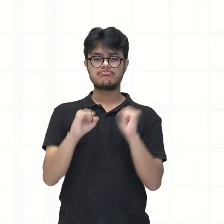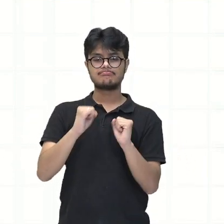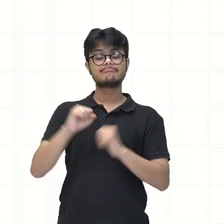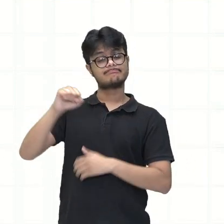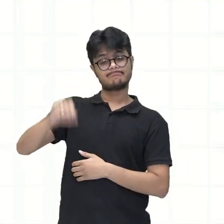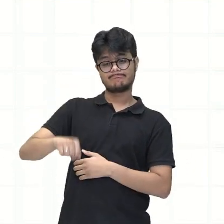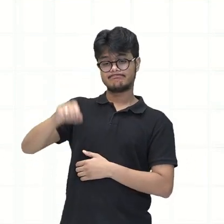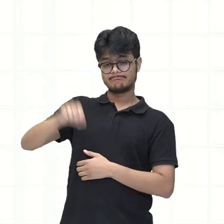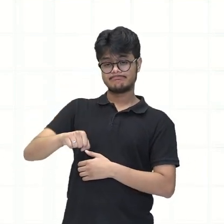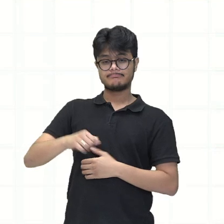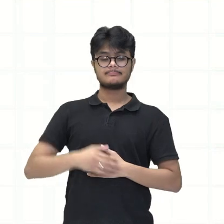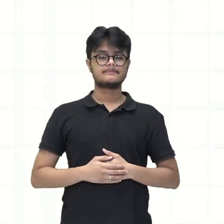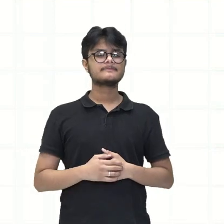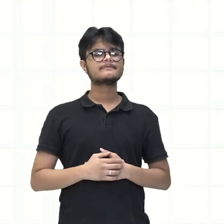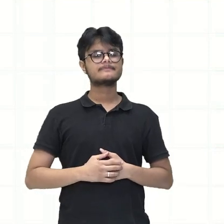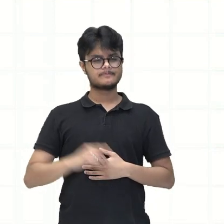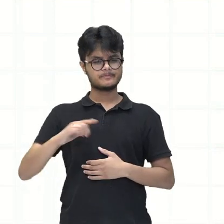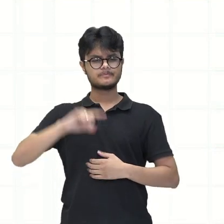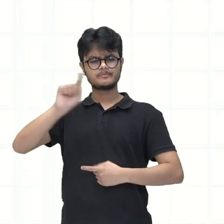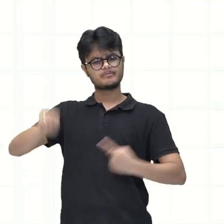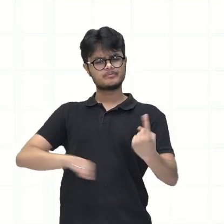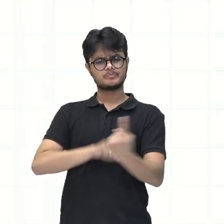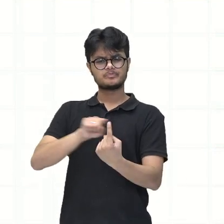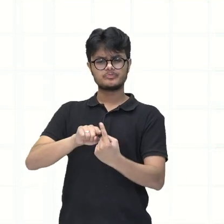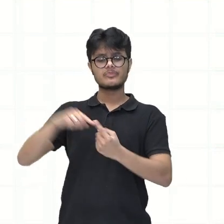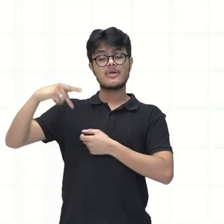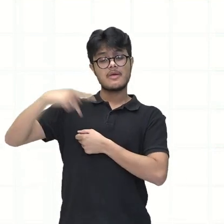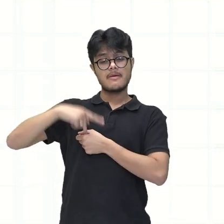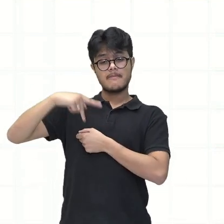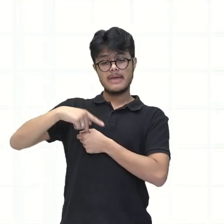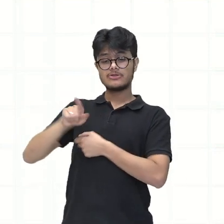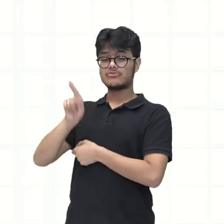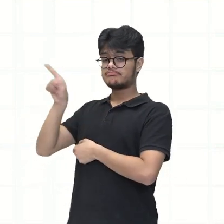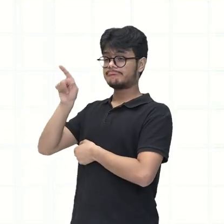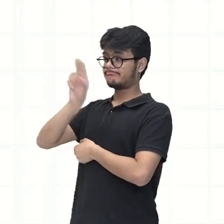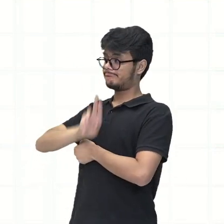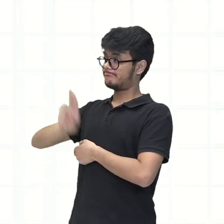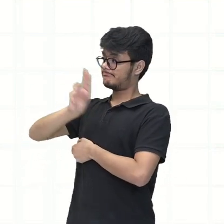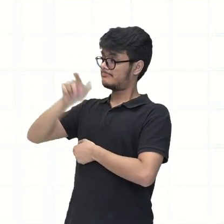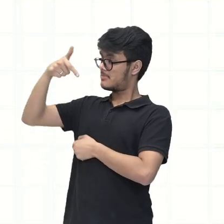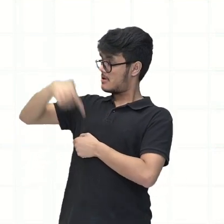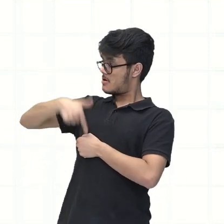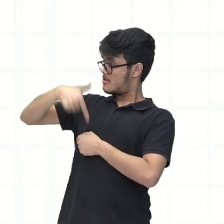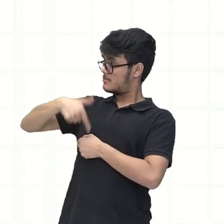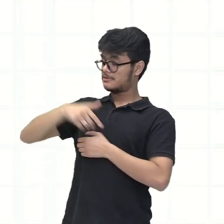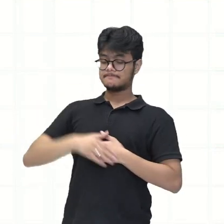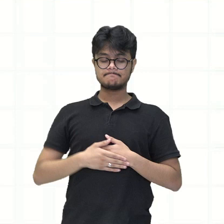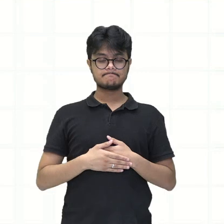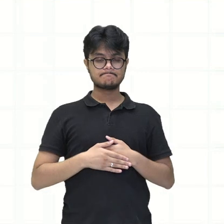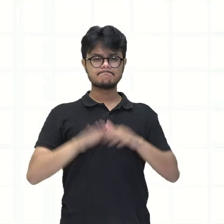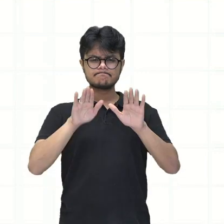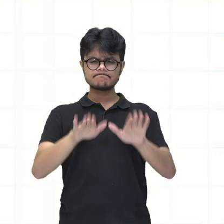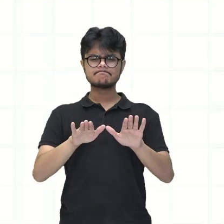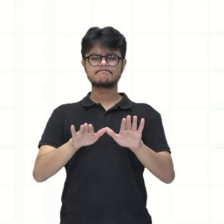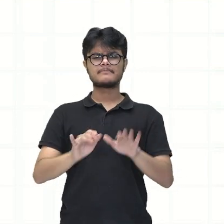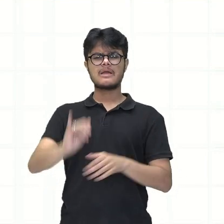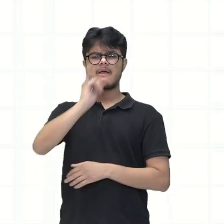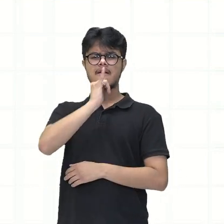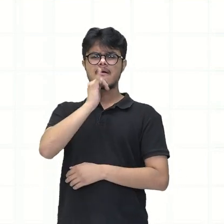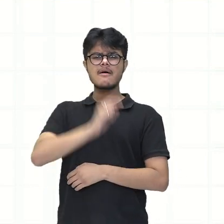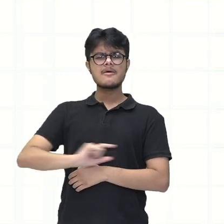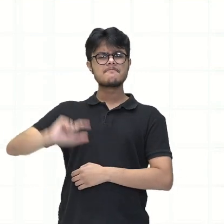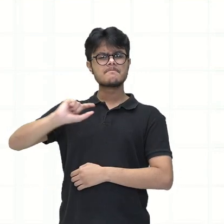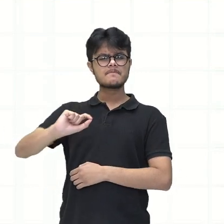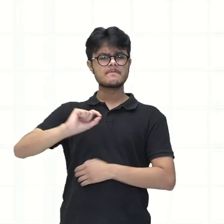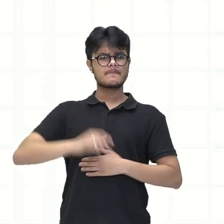temos a função aí do petróleo. E o petróleo bruto? Nós temos aí o